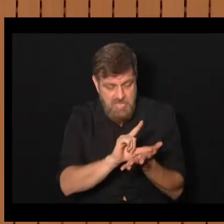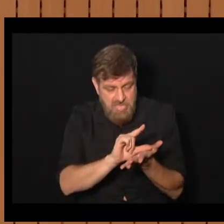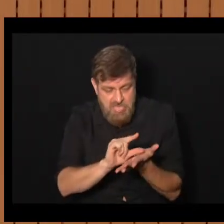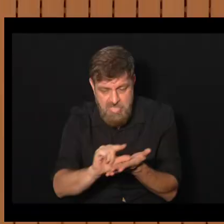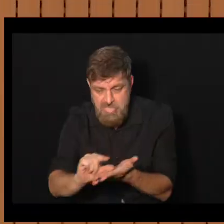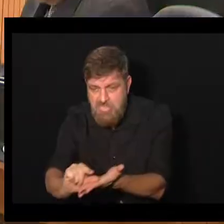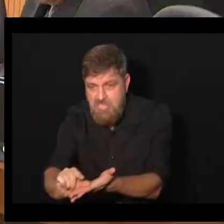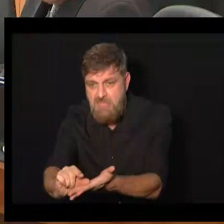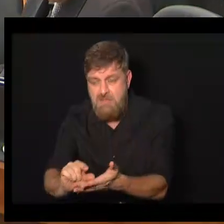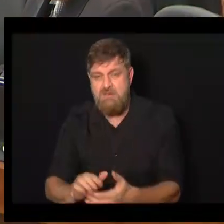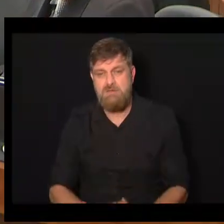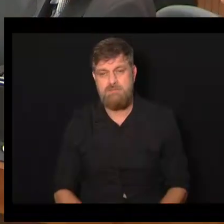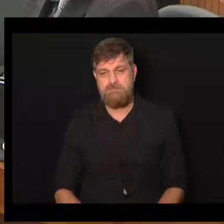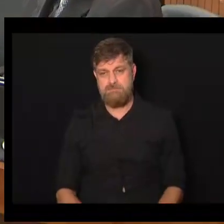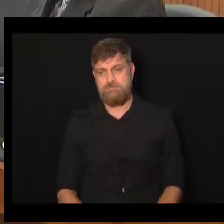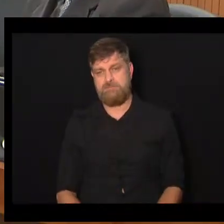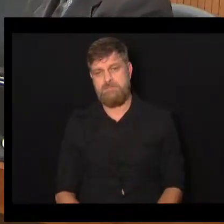cidade.